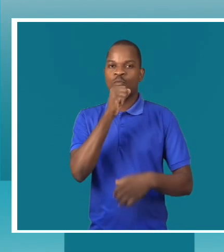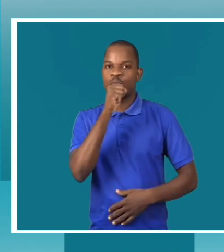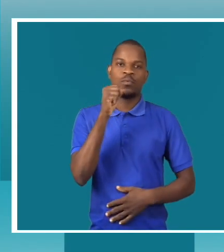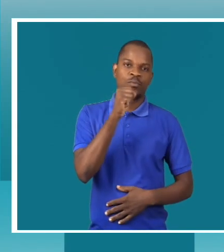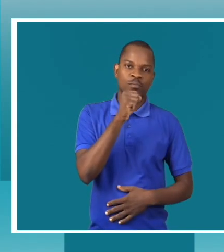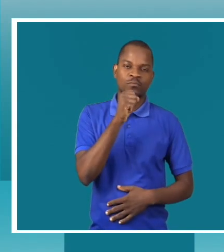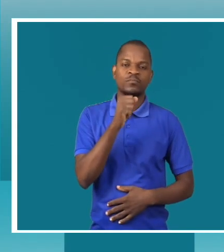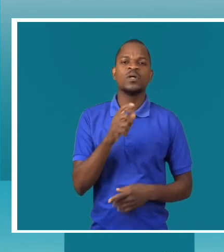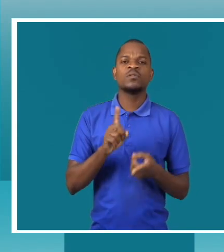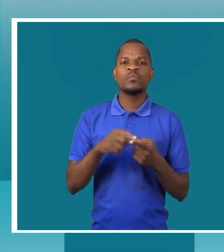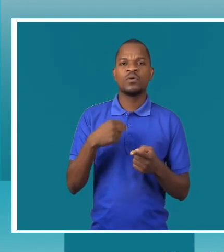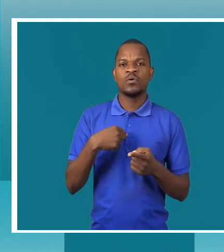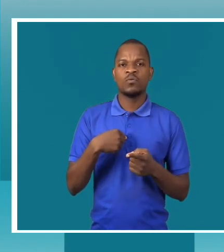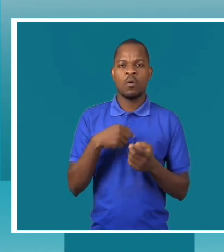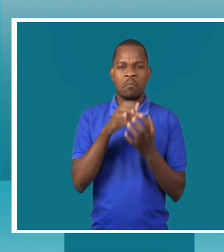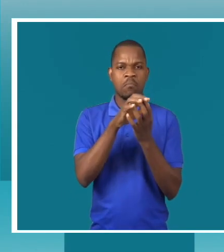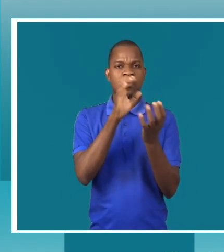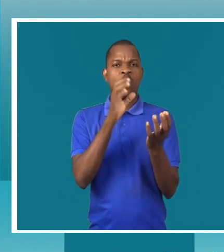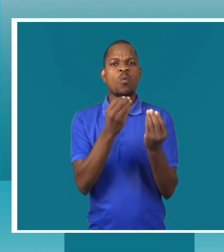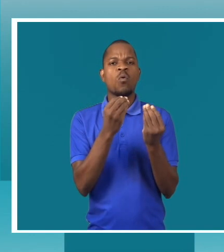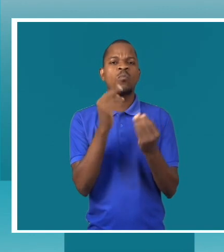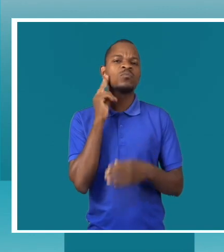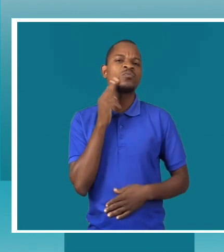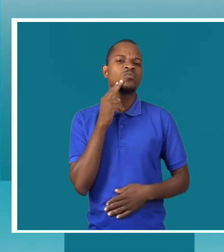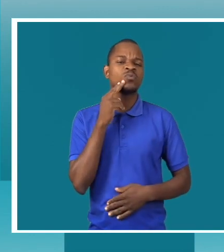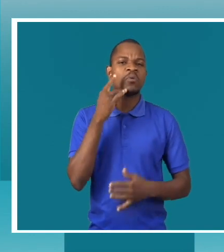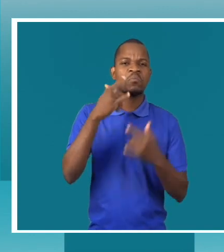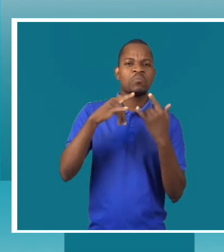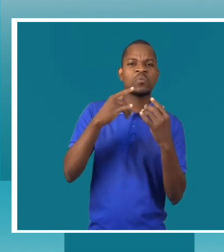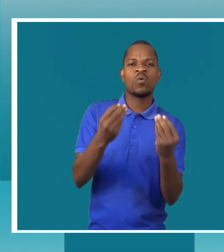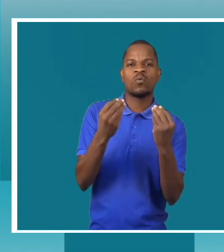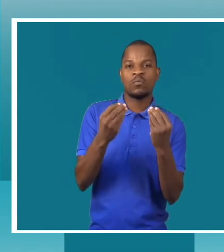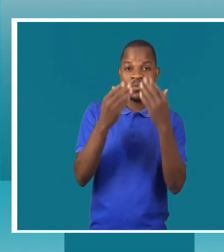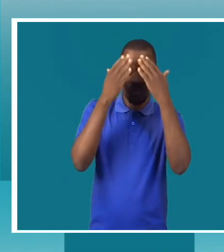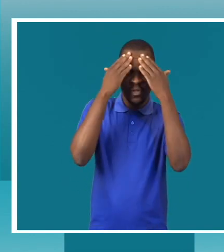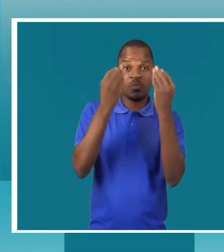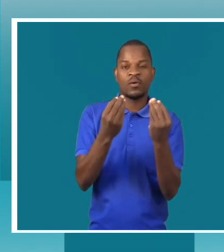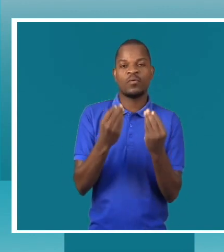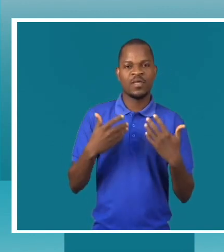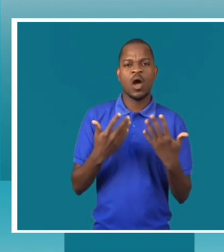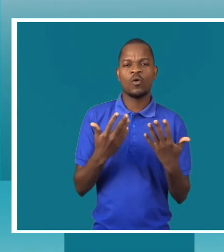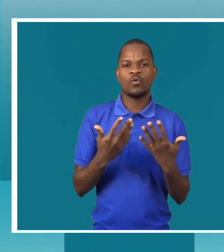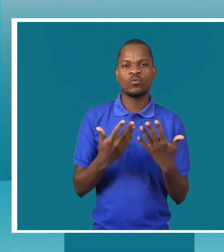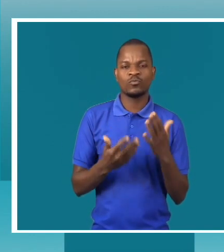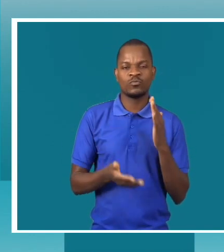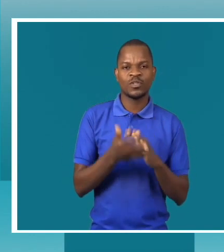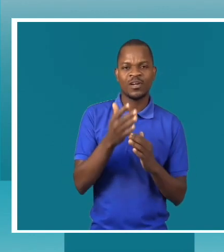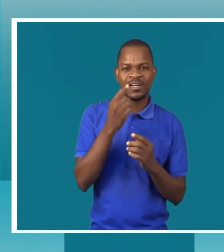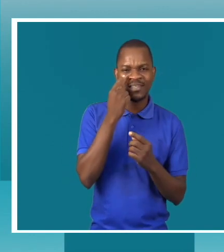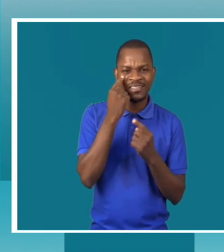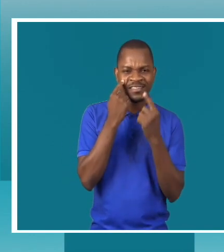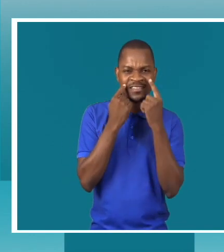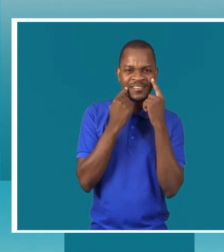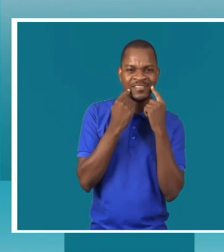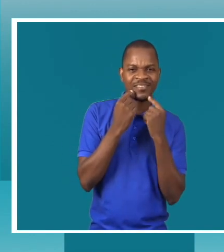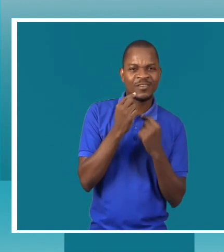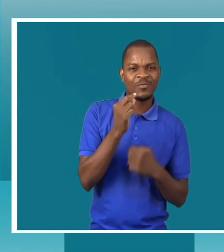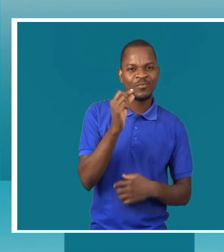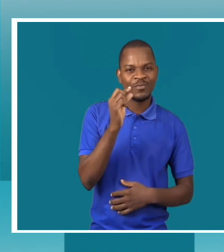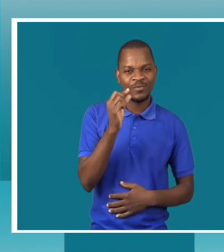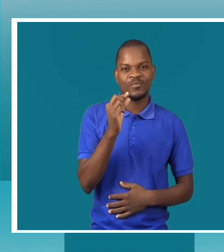seu trabalho. Fiquei curioso em saber como é que uma pessoa suda poderia cantar. Não tinha assim noção. Eu estou quase chorando